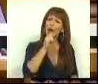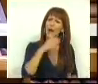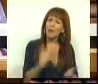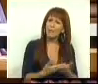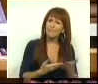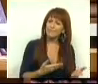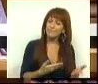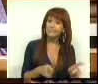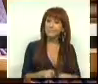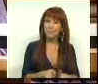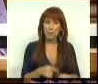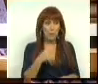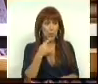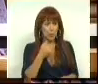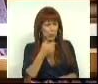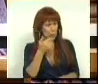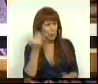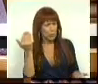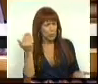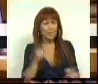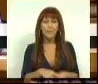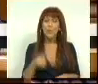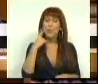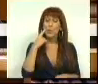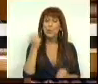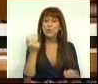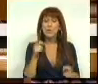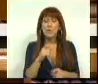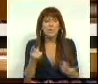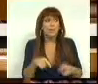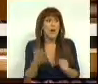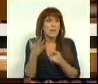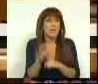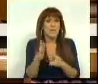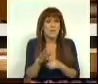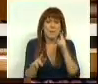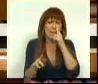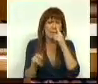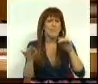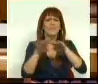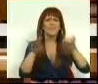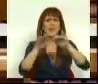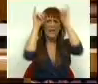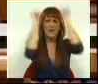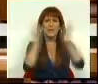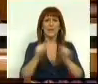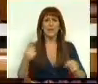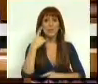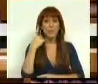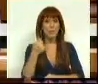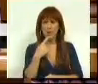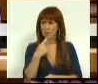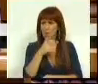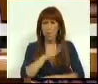água é demasiado absurdo, conhecendo-se ainda por cima exemplos ao nível internacional que se